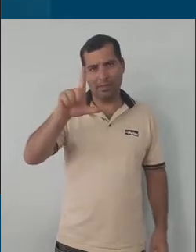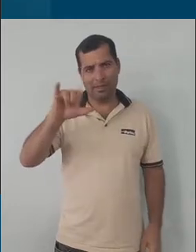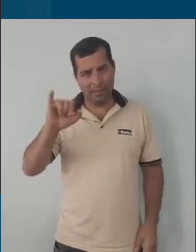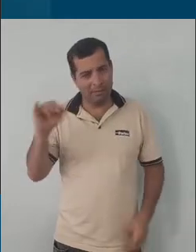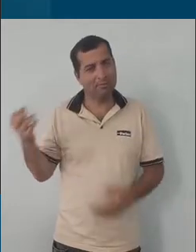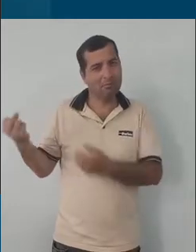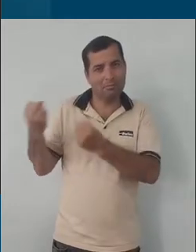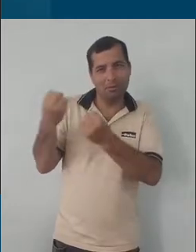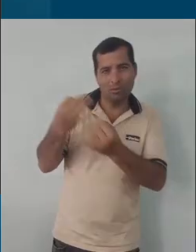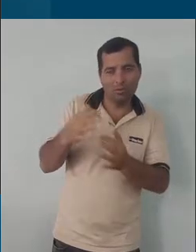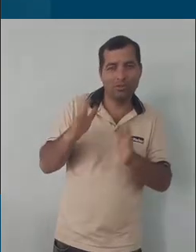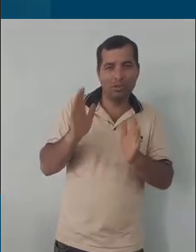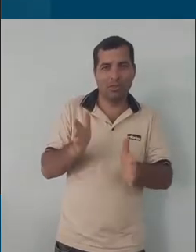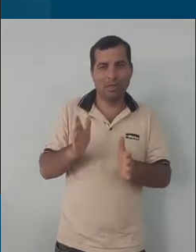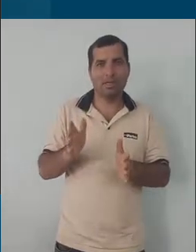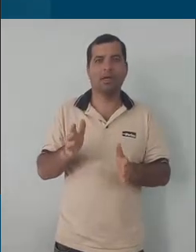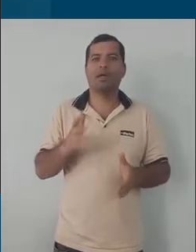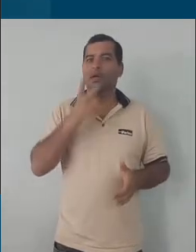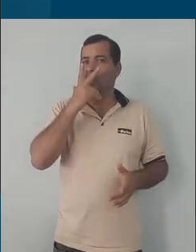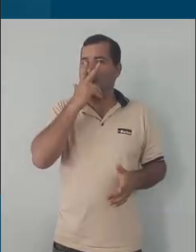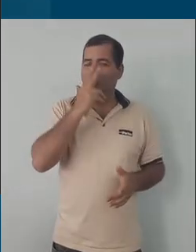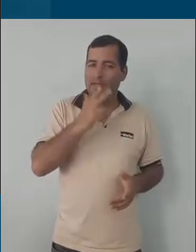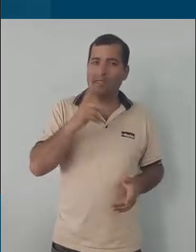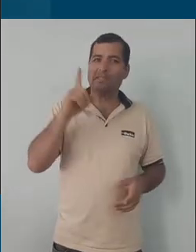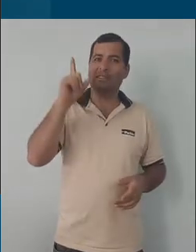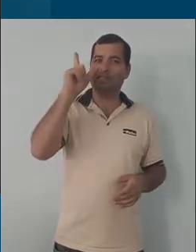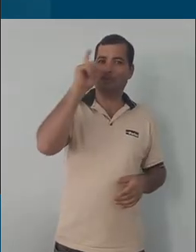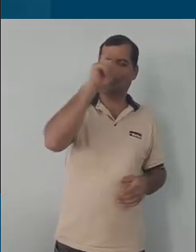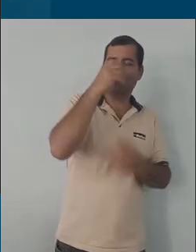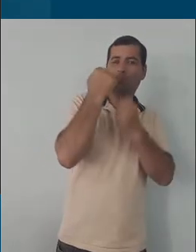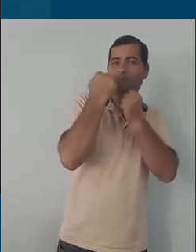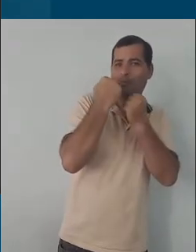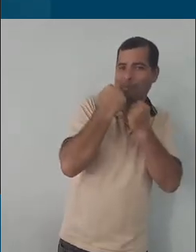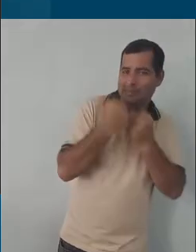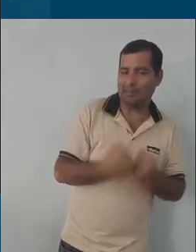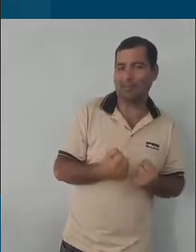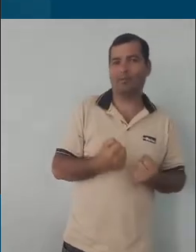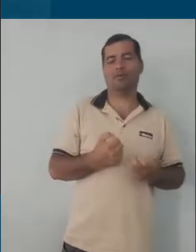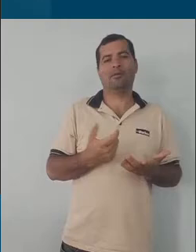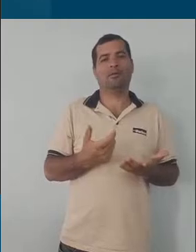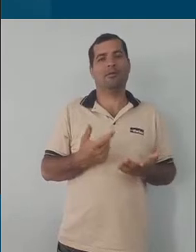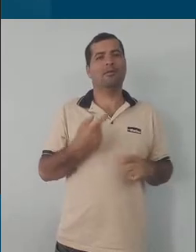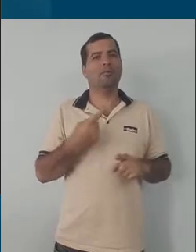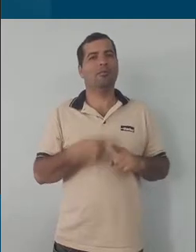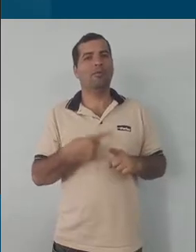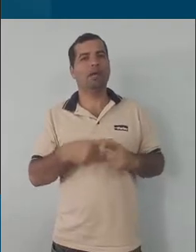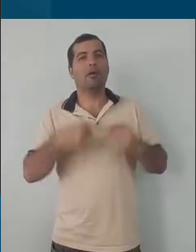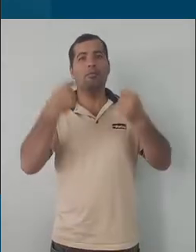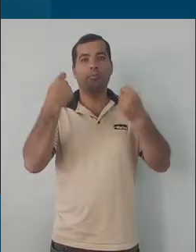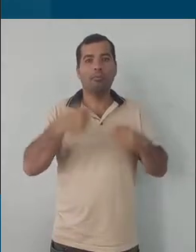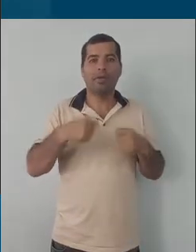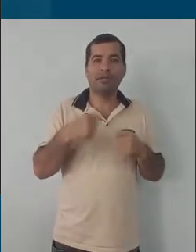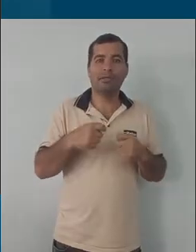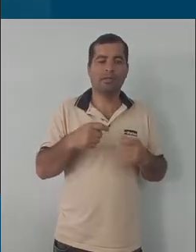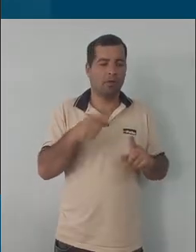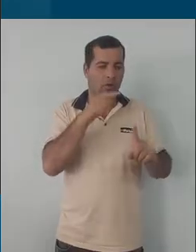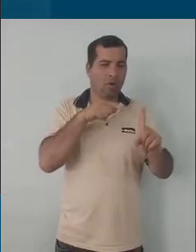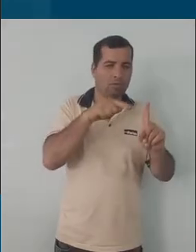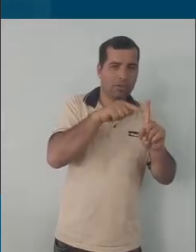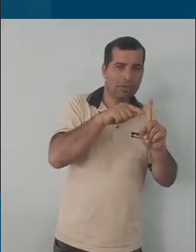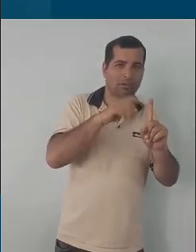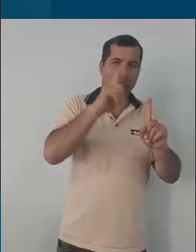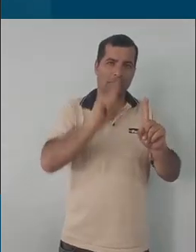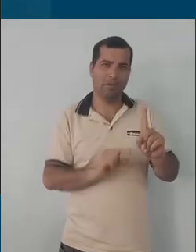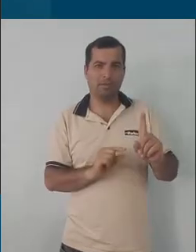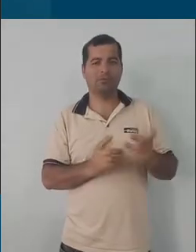uma forçação de barra, né, para que houvesse um rebaixamento do objetivo de alfabetização